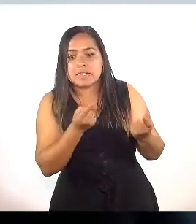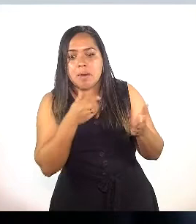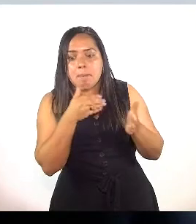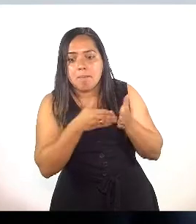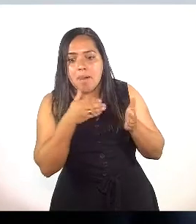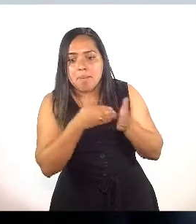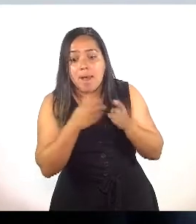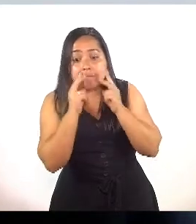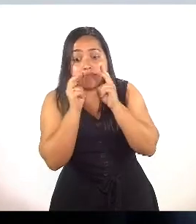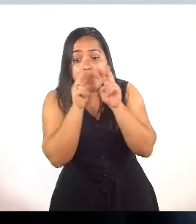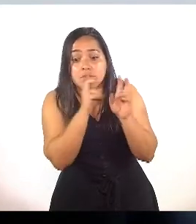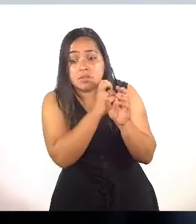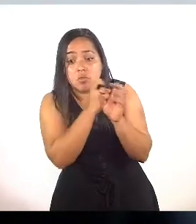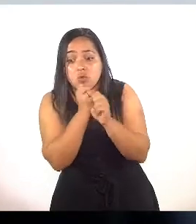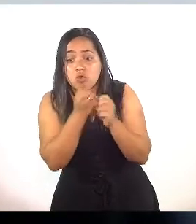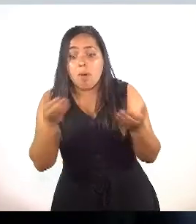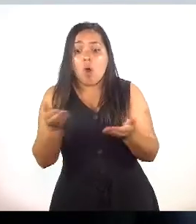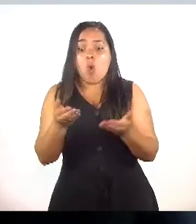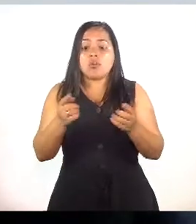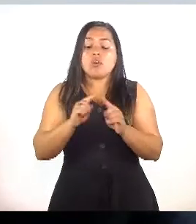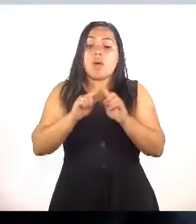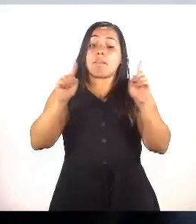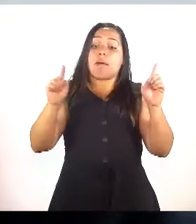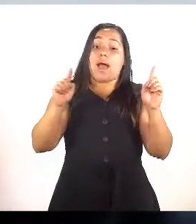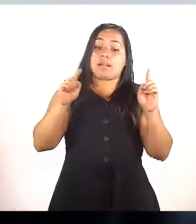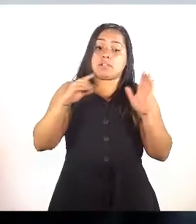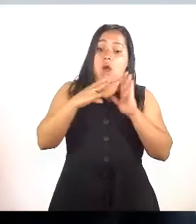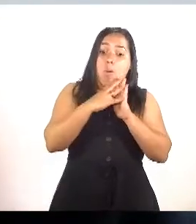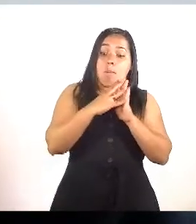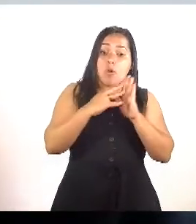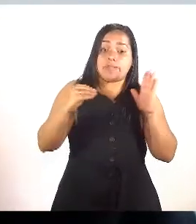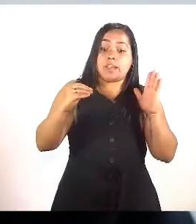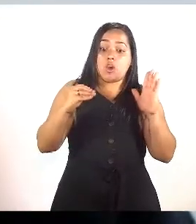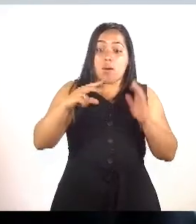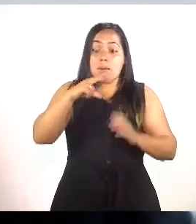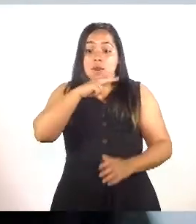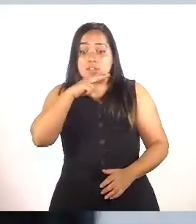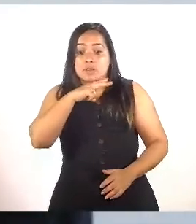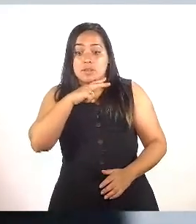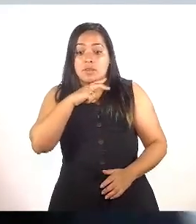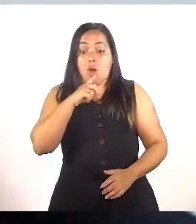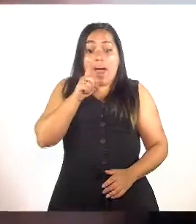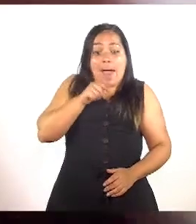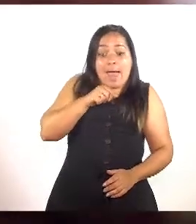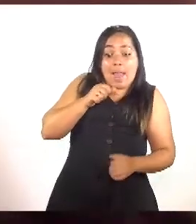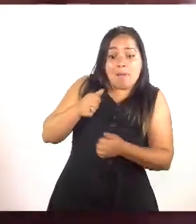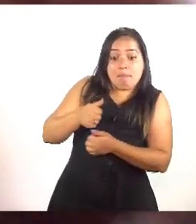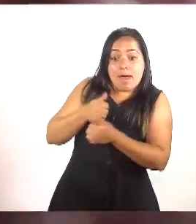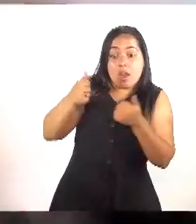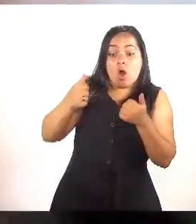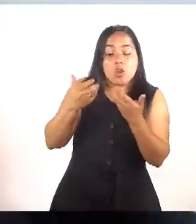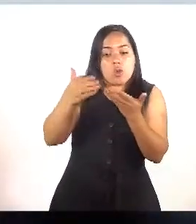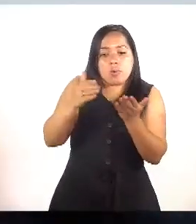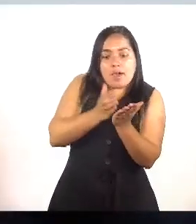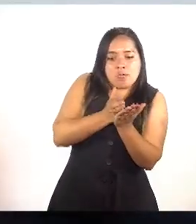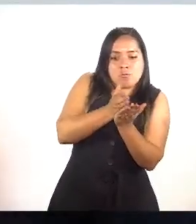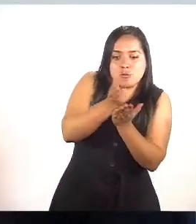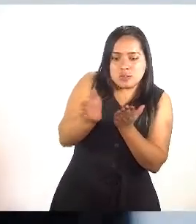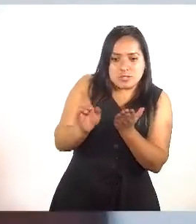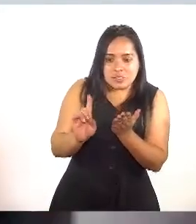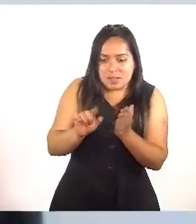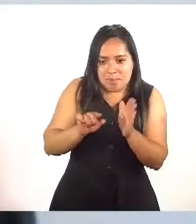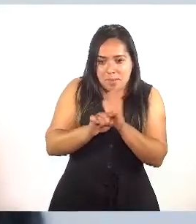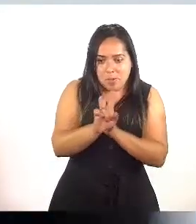atual. Em relação ao modelo de privatização ser o melhor ou não, assim, eu entendo, e aí não quero fugir da pergunta, mas é uma